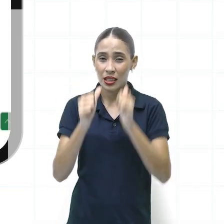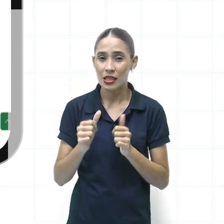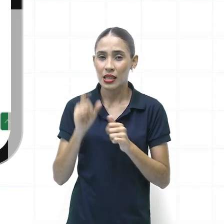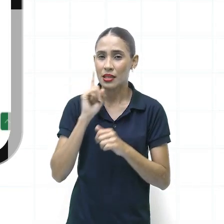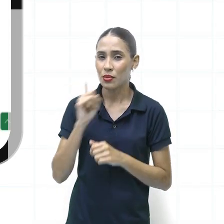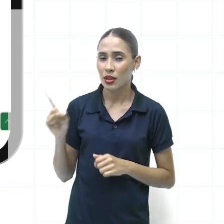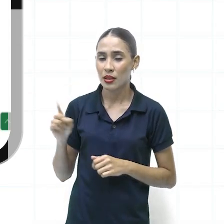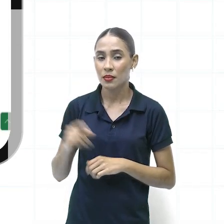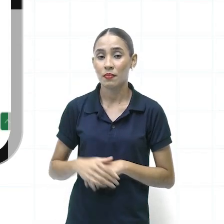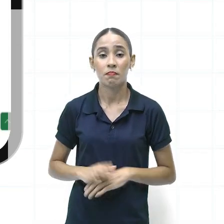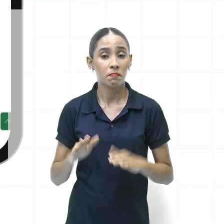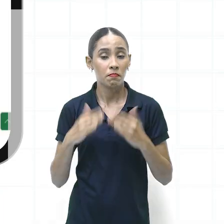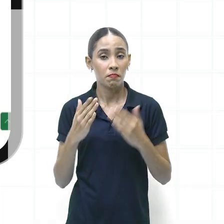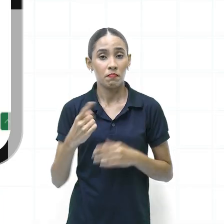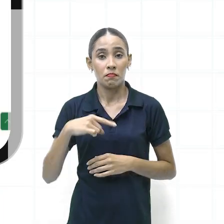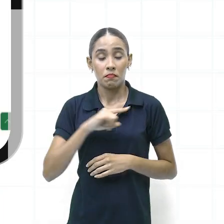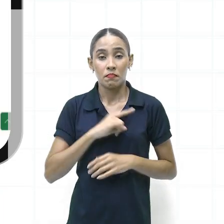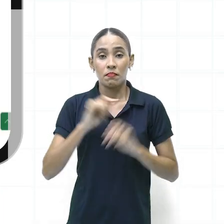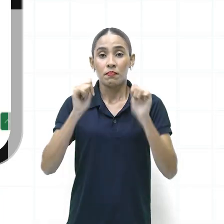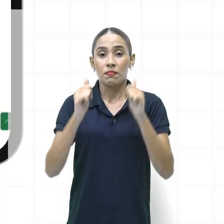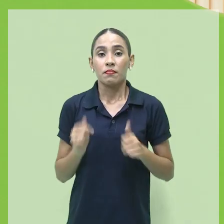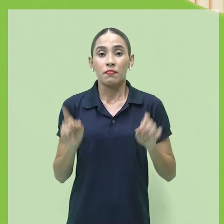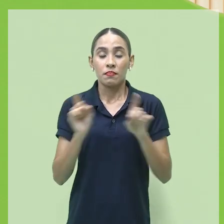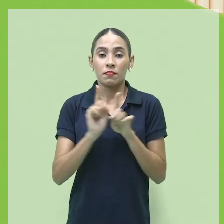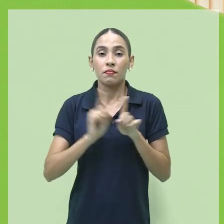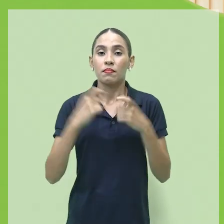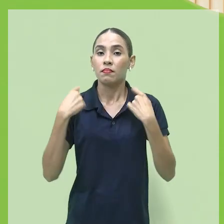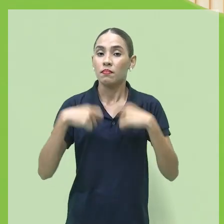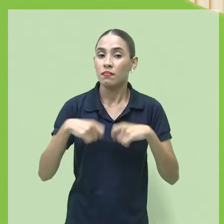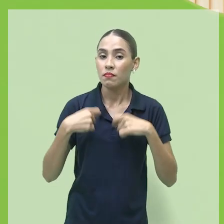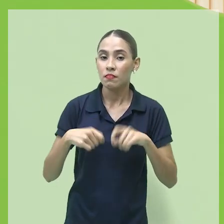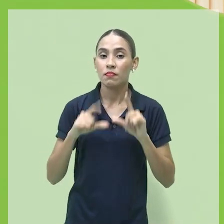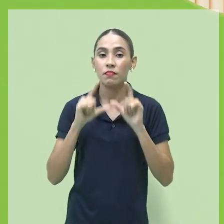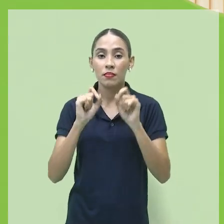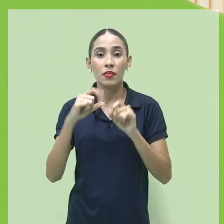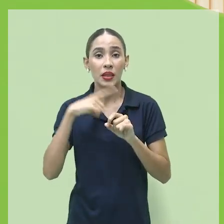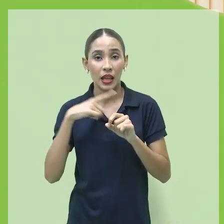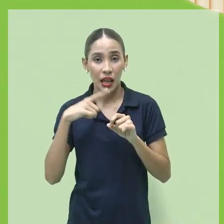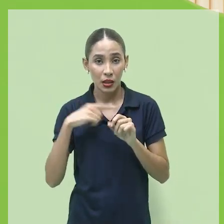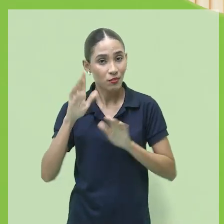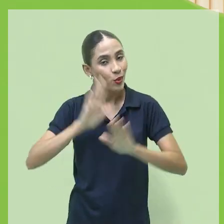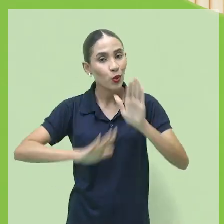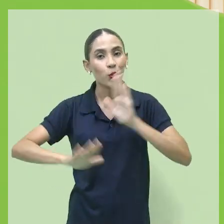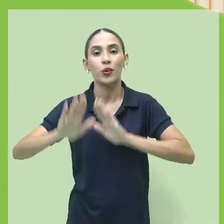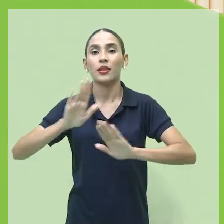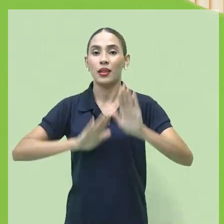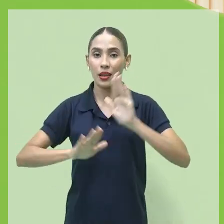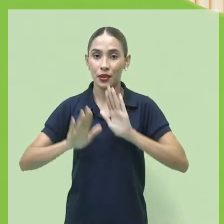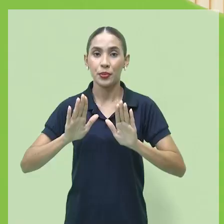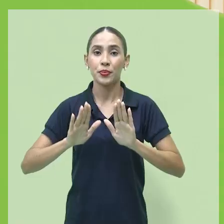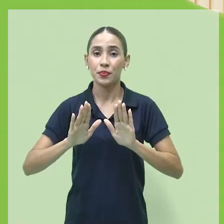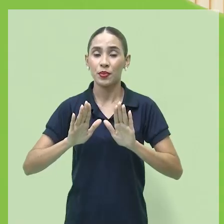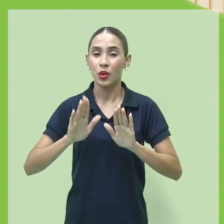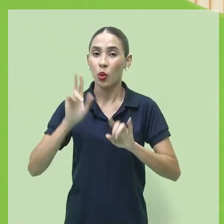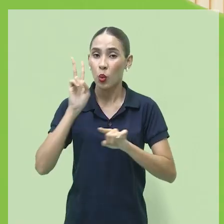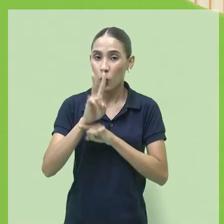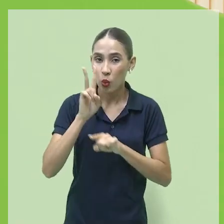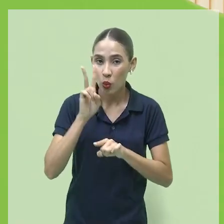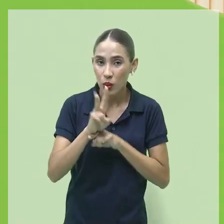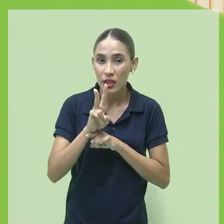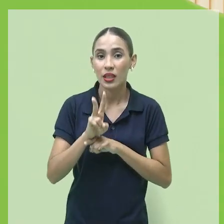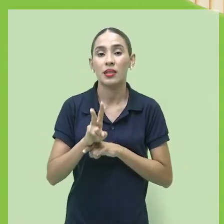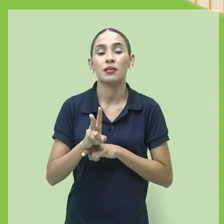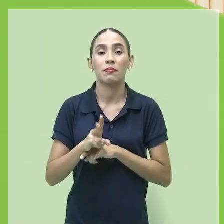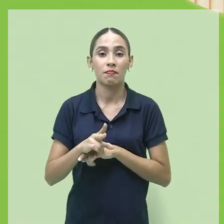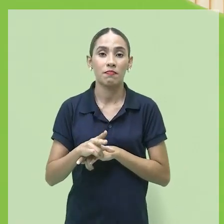tá certo? Então, a gente observando isso, é necessário que tenham muito cuidado, né? Previna ali,